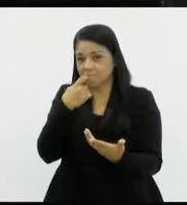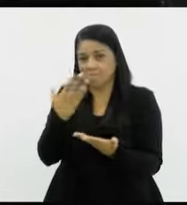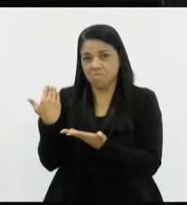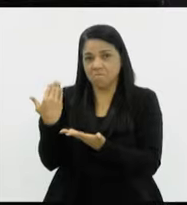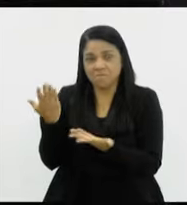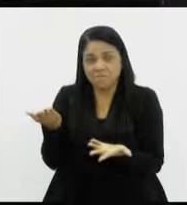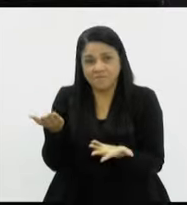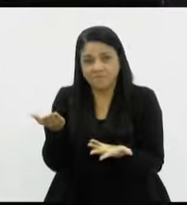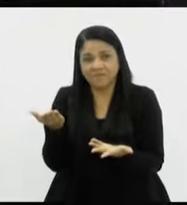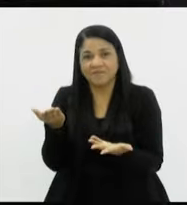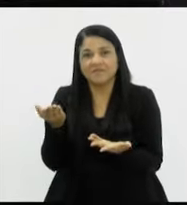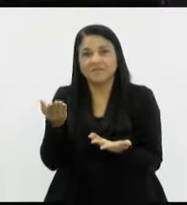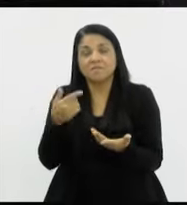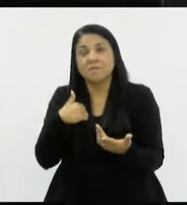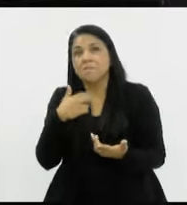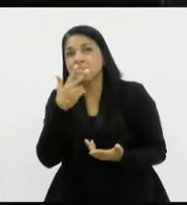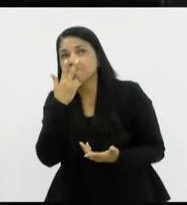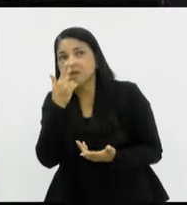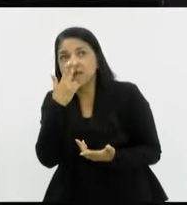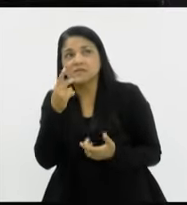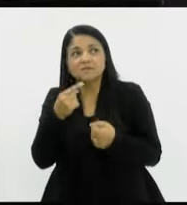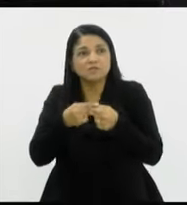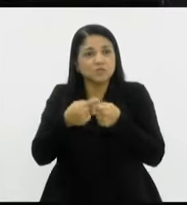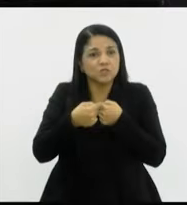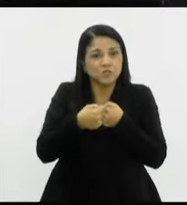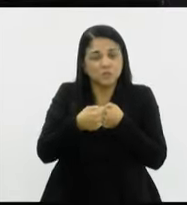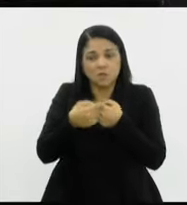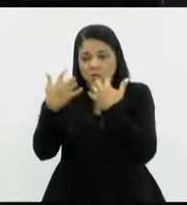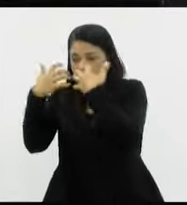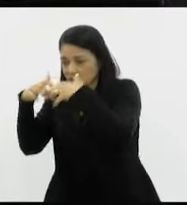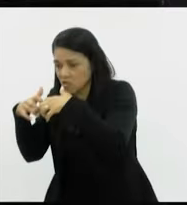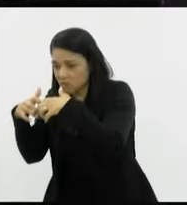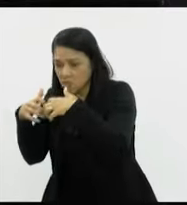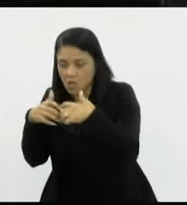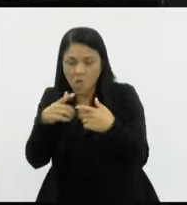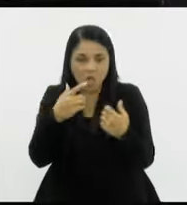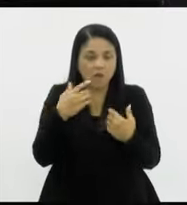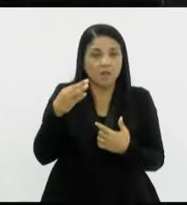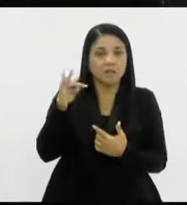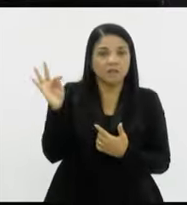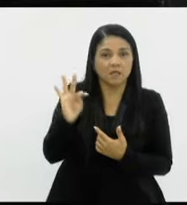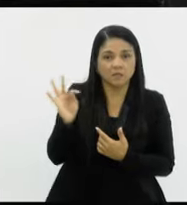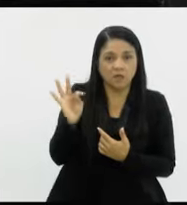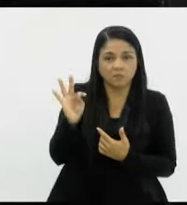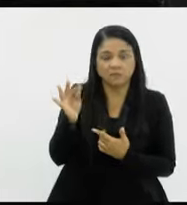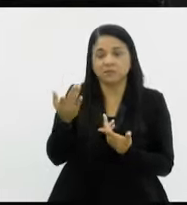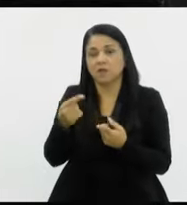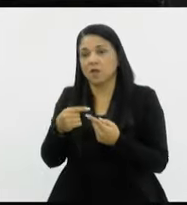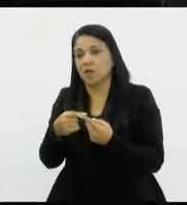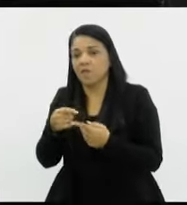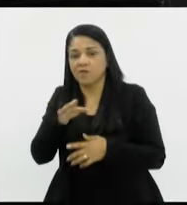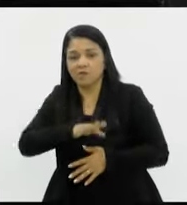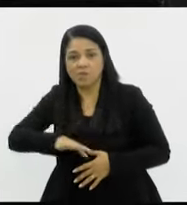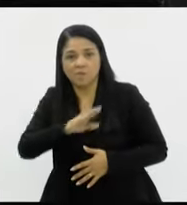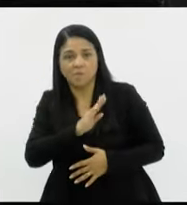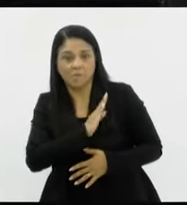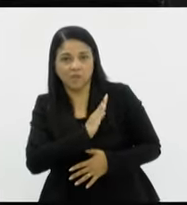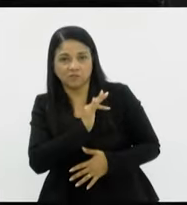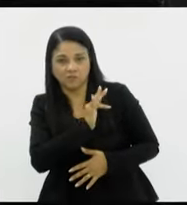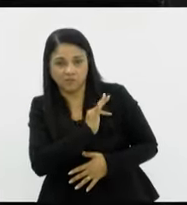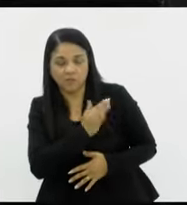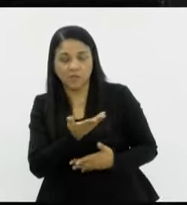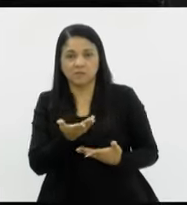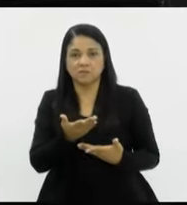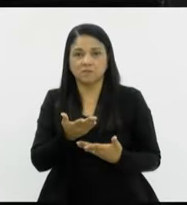grande dançar de cadeiras nos municípios. Ora é Teresópolis, ora é Petrópolis, ora é todo o nosso noroeste fluminense,